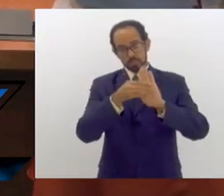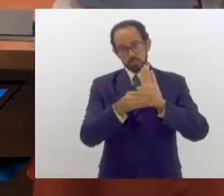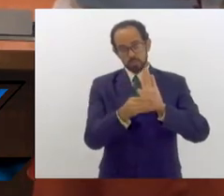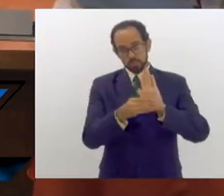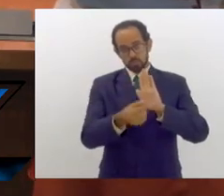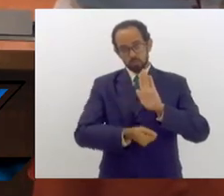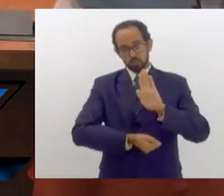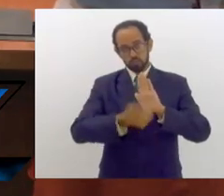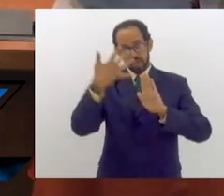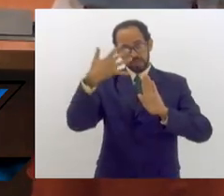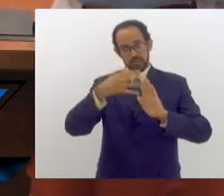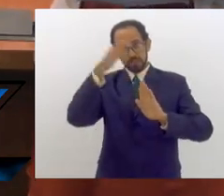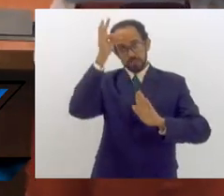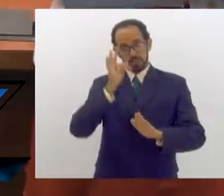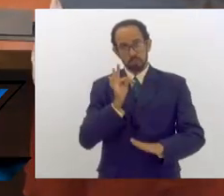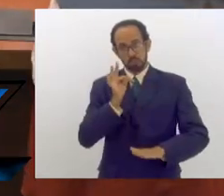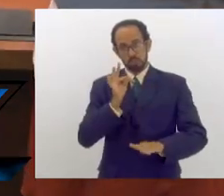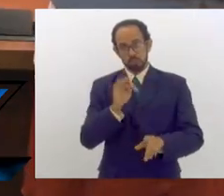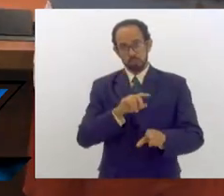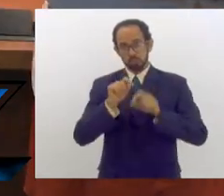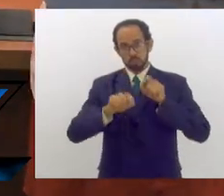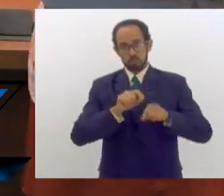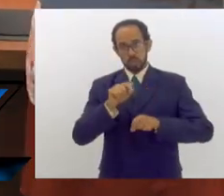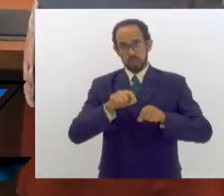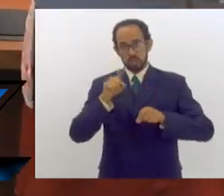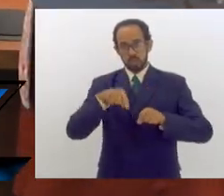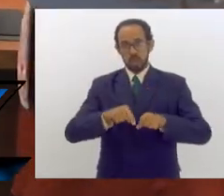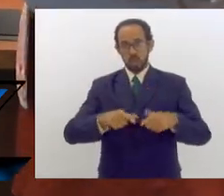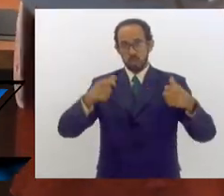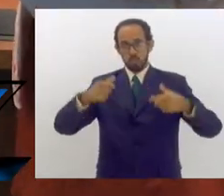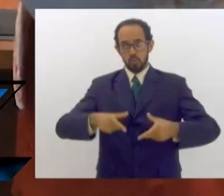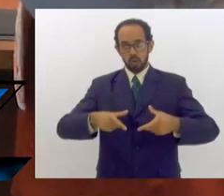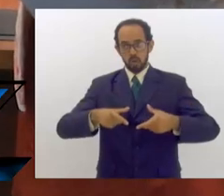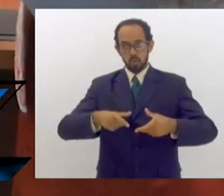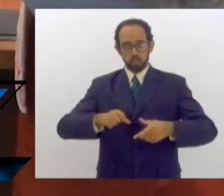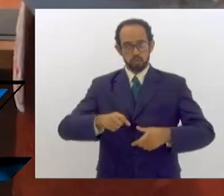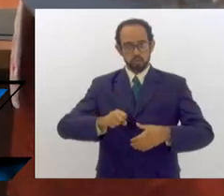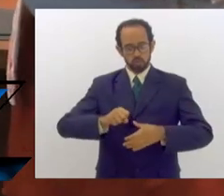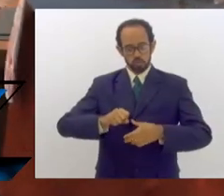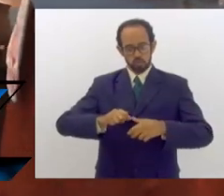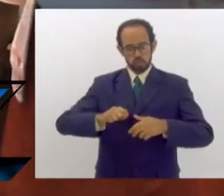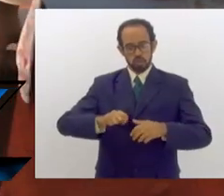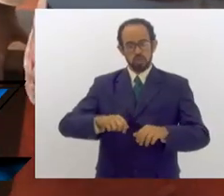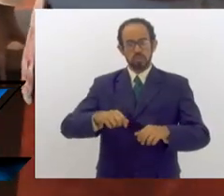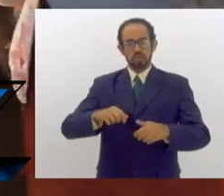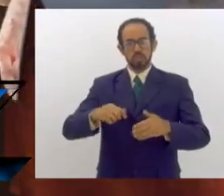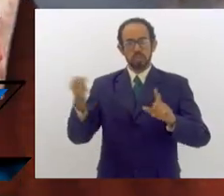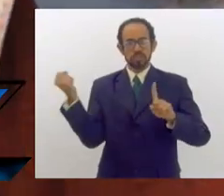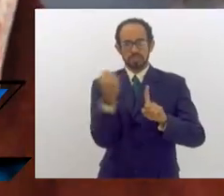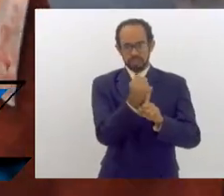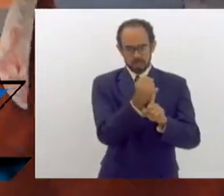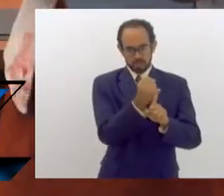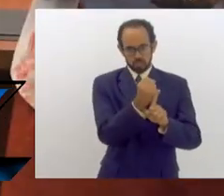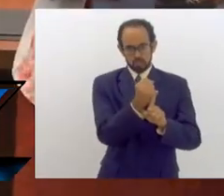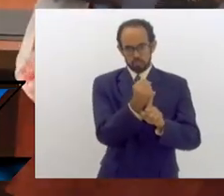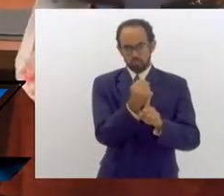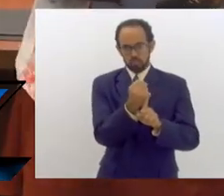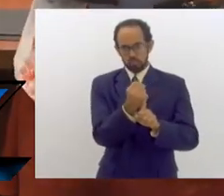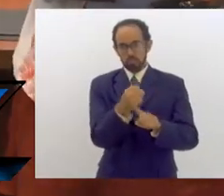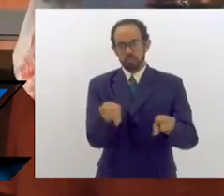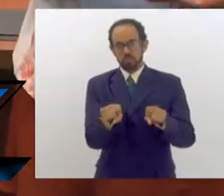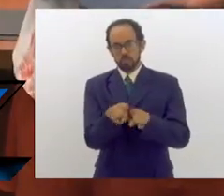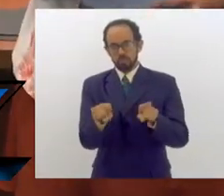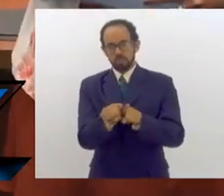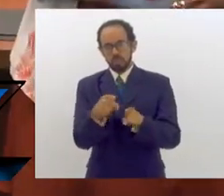várias testemunhas de que foi um palco de tortura e de assassinatos inclusive do